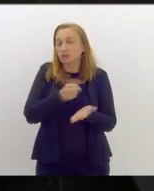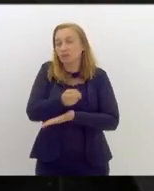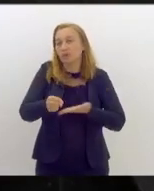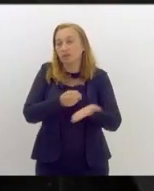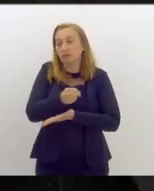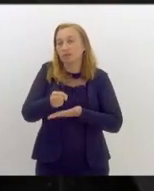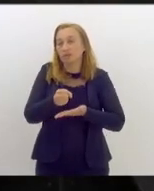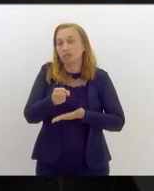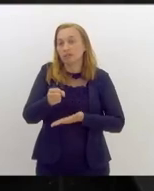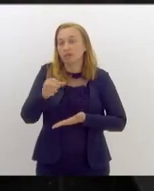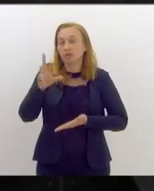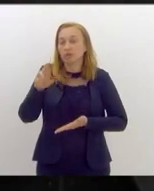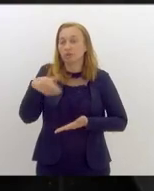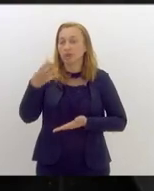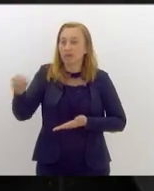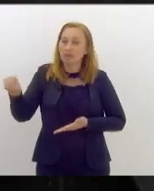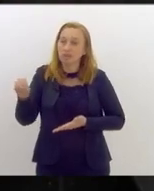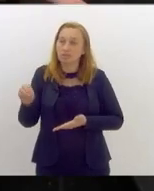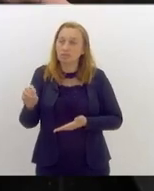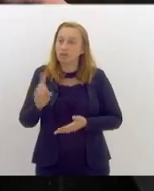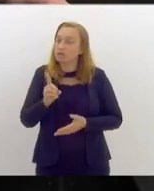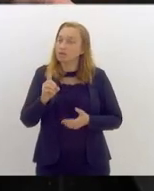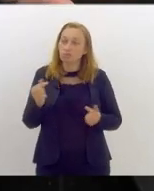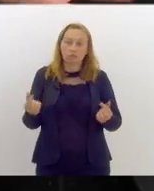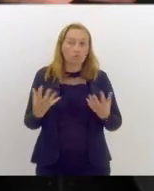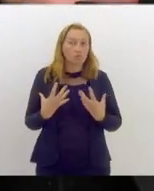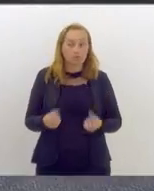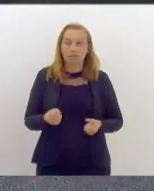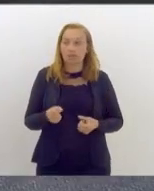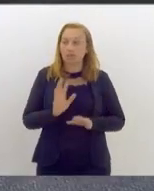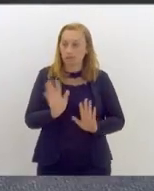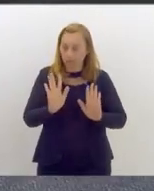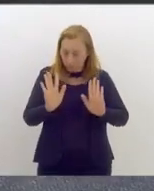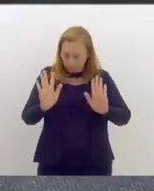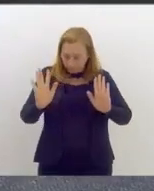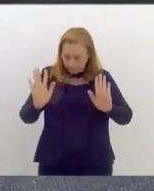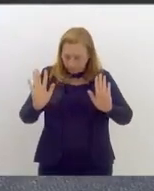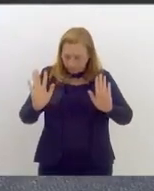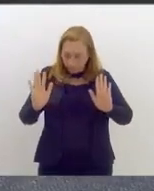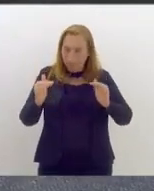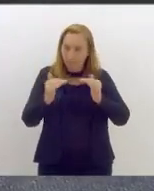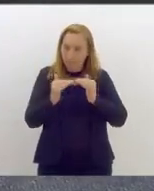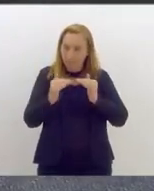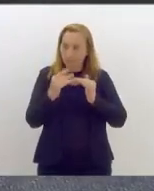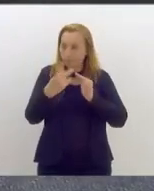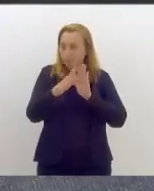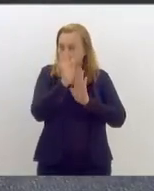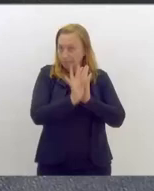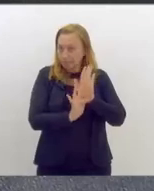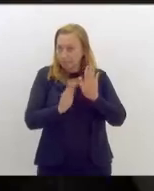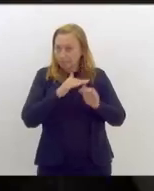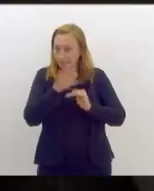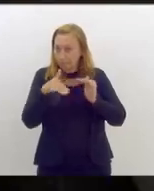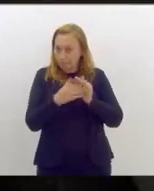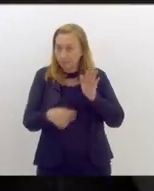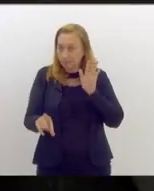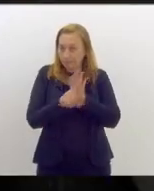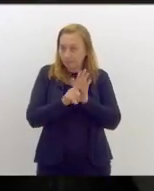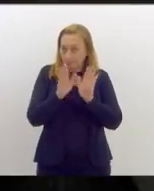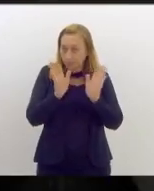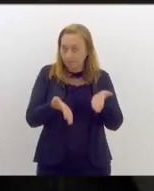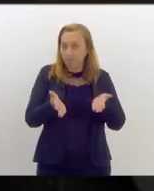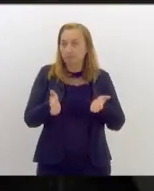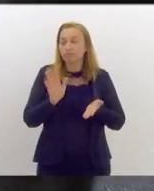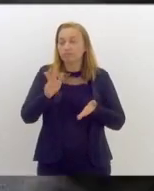remuneração Olha só e nem só não fiz o acordo eu sei o texto integral da Lei